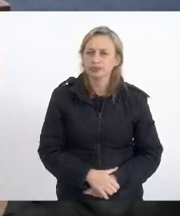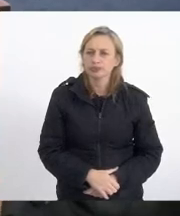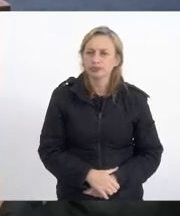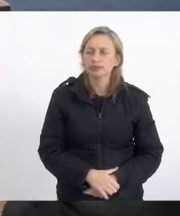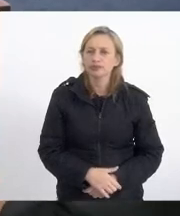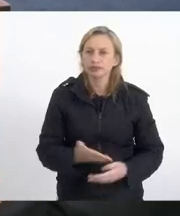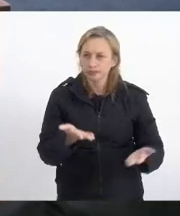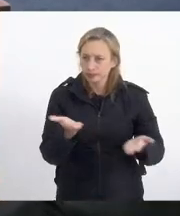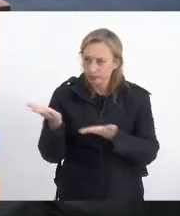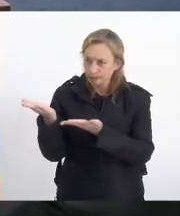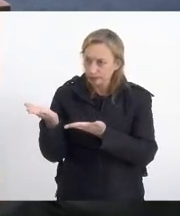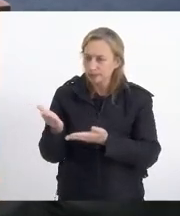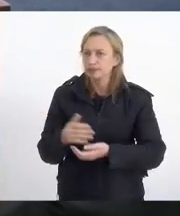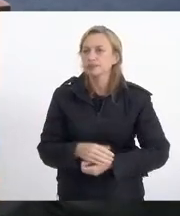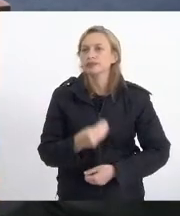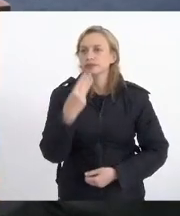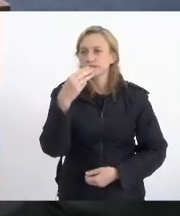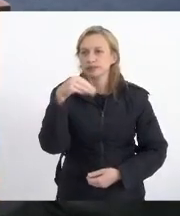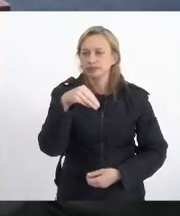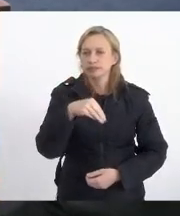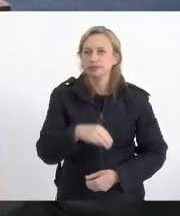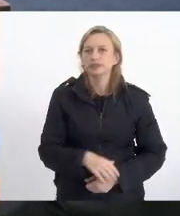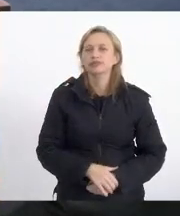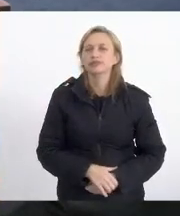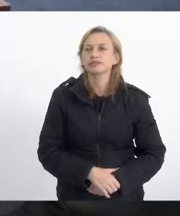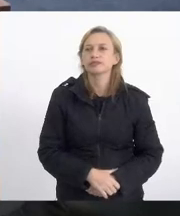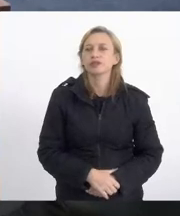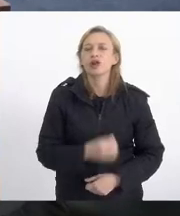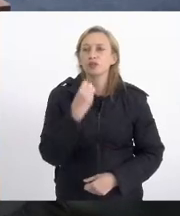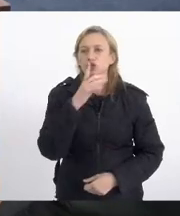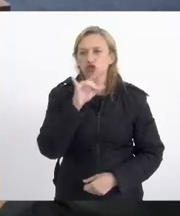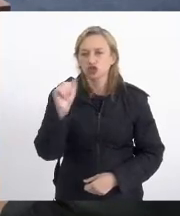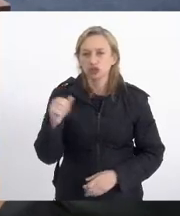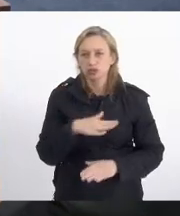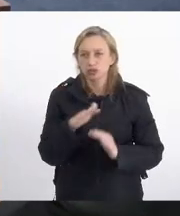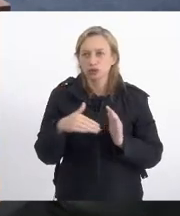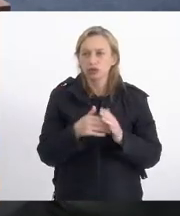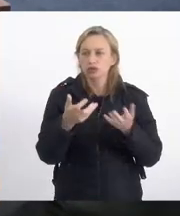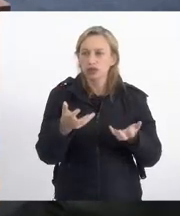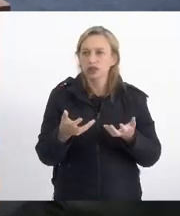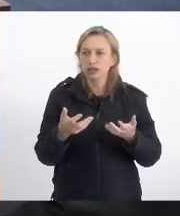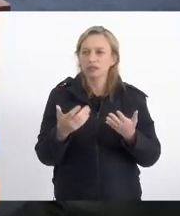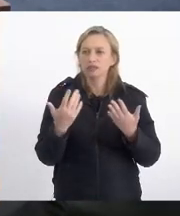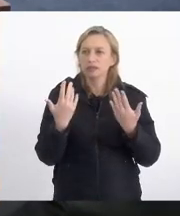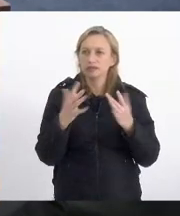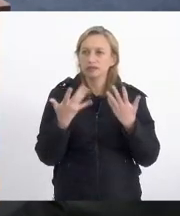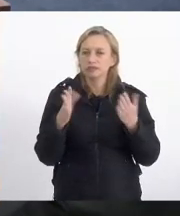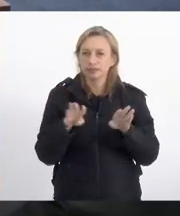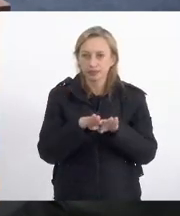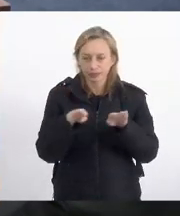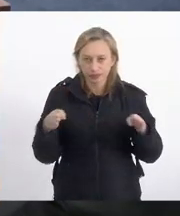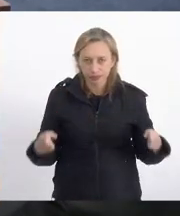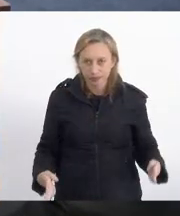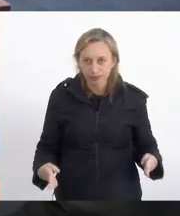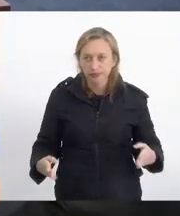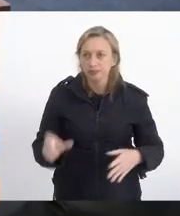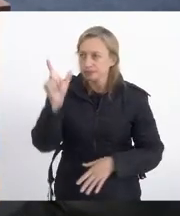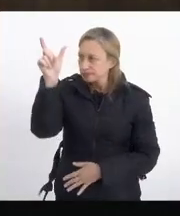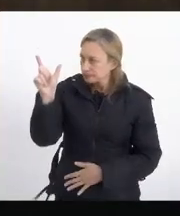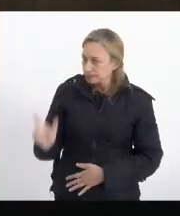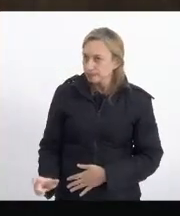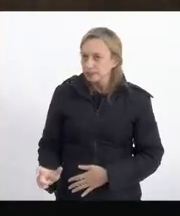Por favor, senhor Roberto, o senhor tem 3 minutos. Bom dia a todos. Quero cumprimentar a mesa, na pessoa